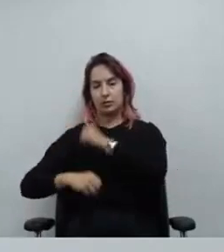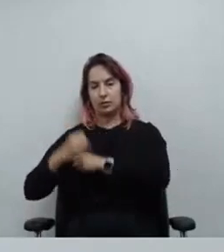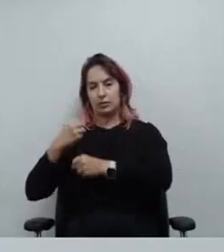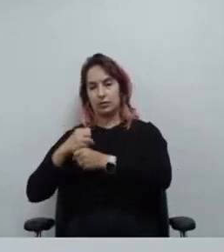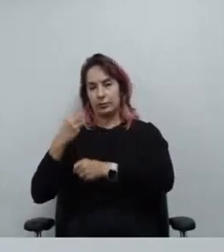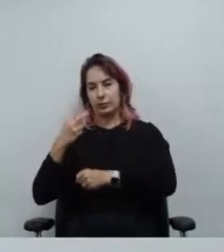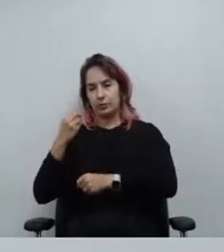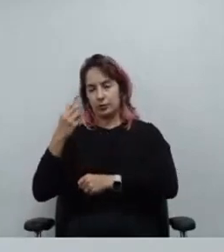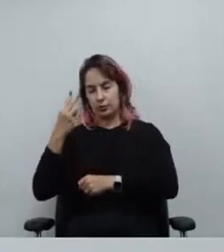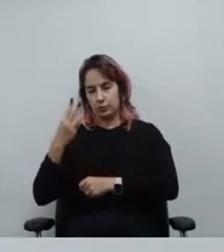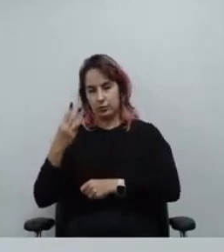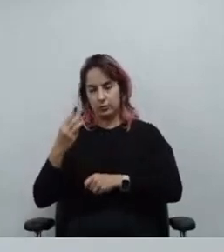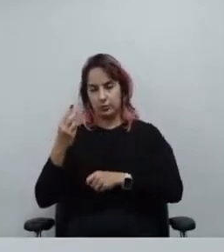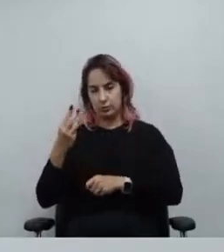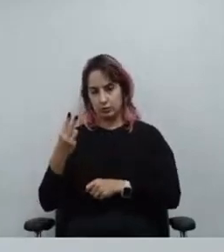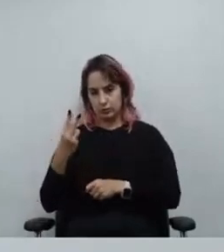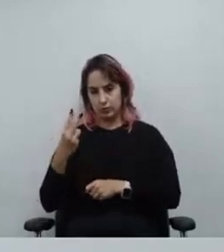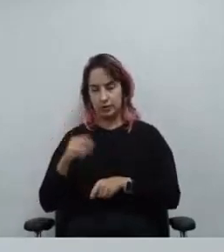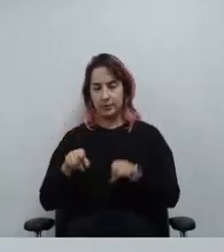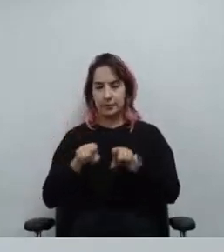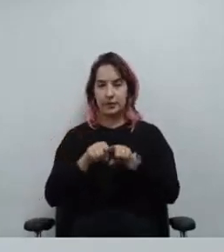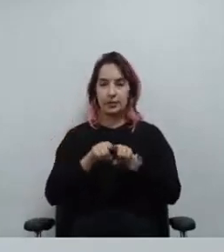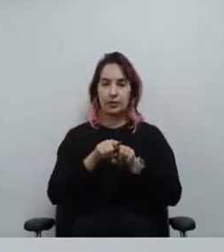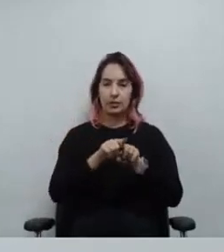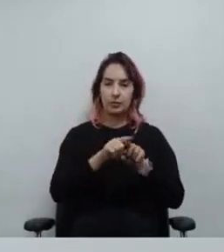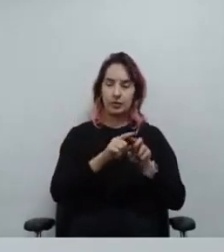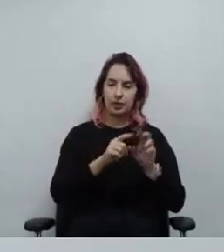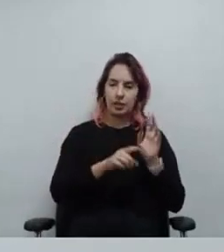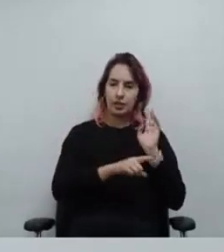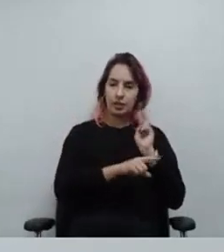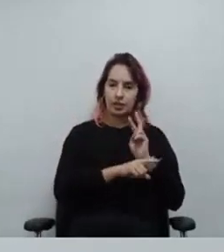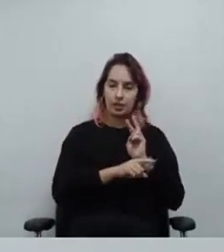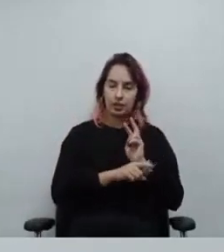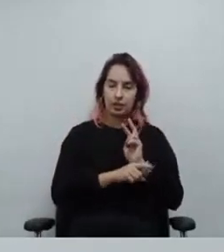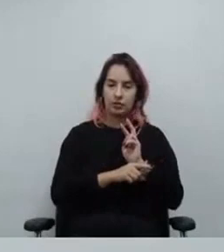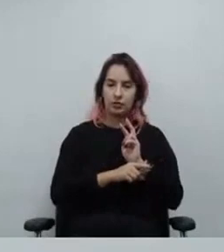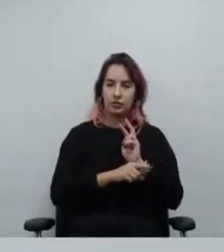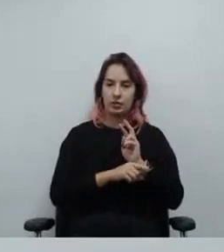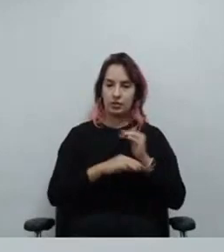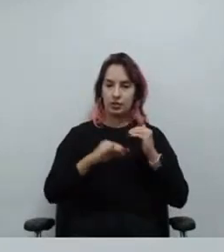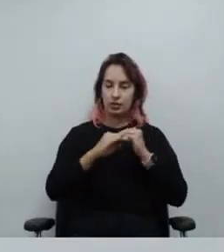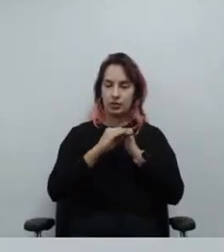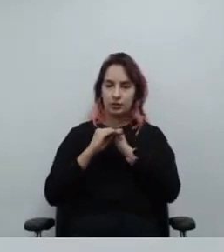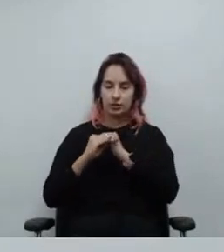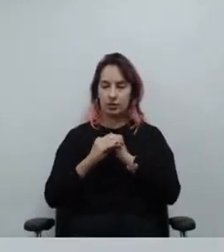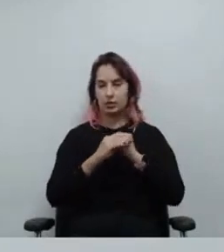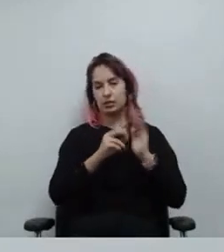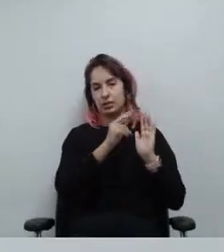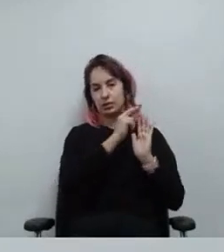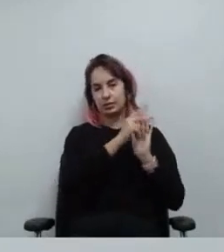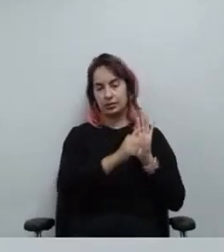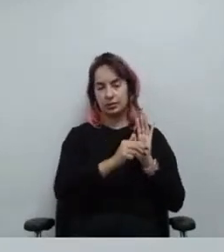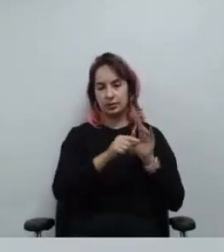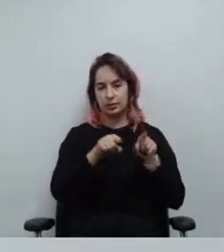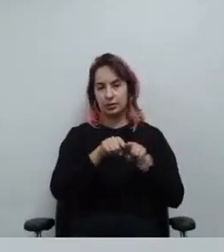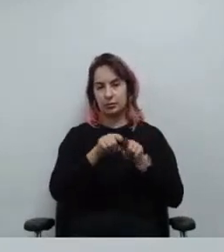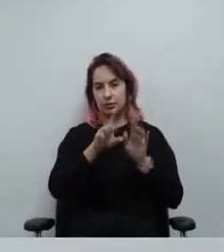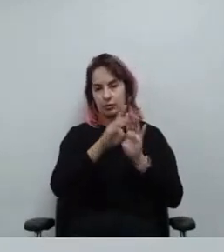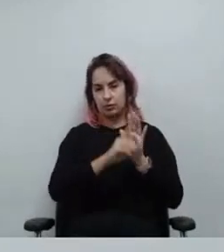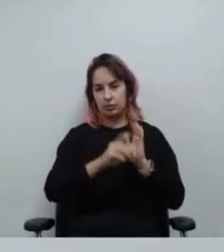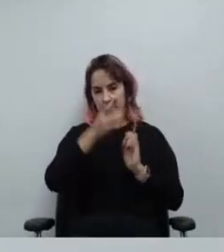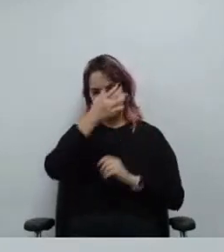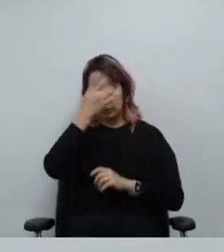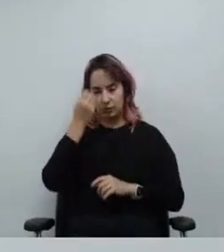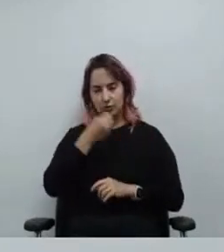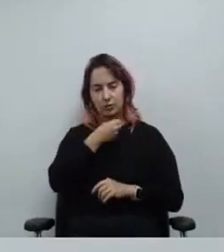da Defensoria, em especial do Núcleo de Defesa da Diversidade e da Igualdade Racial, do Núcleo dos Direitos da Pessoa Idosa e da Pessoa